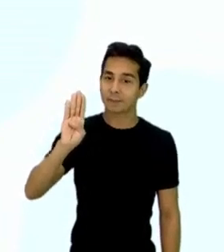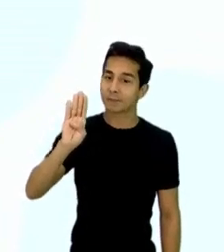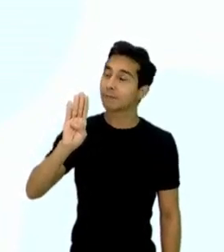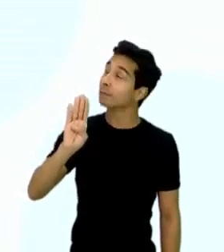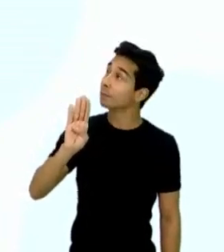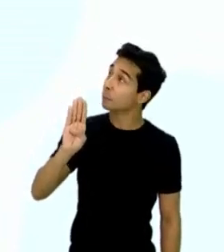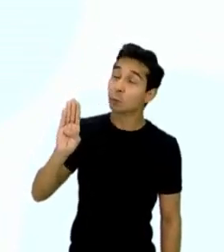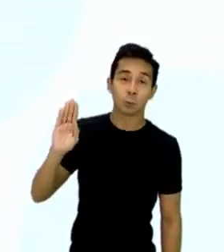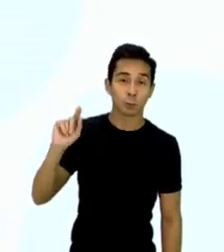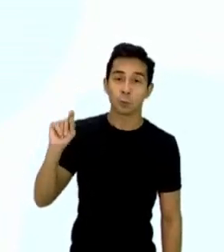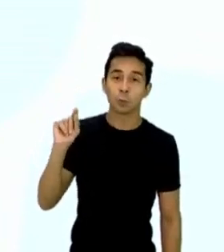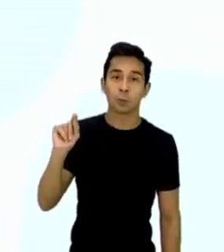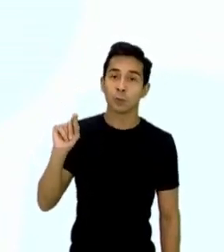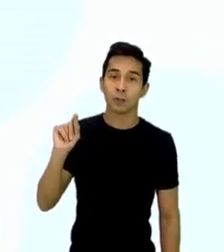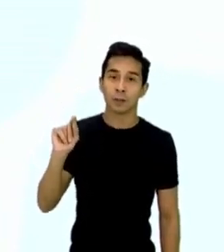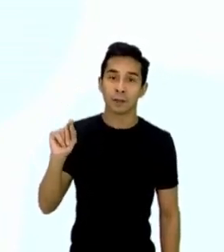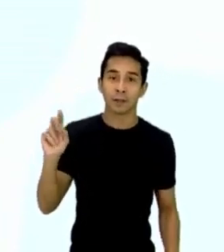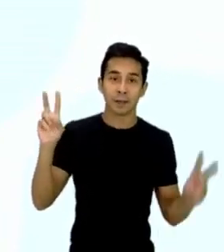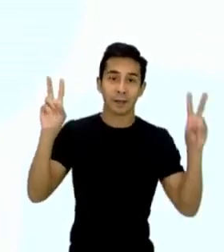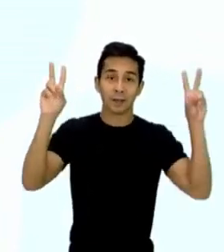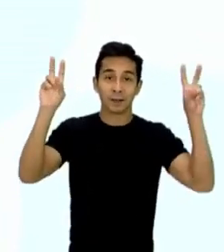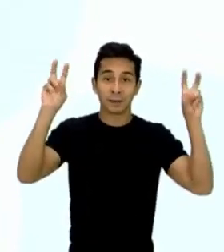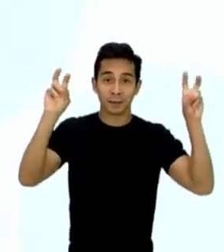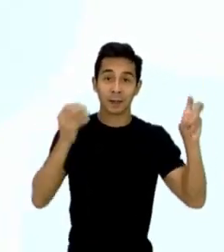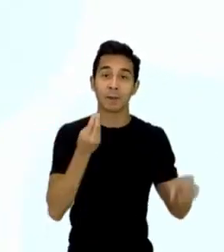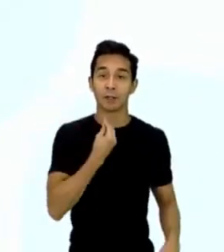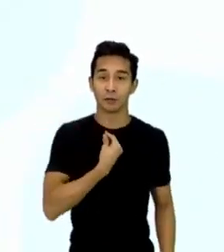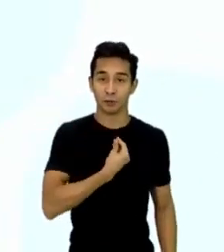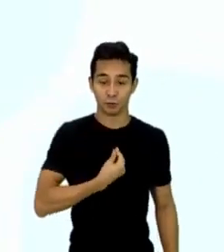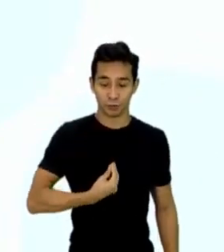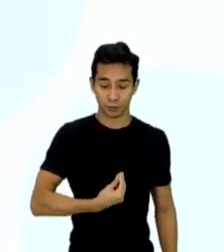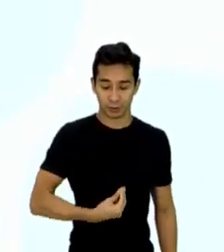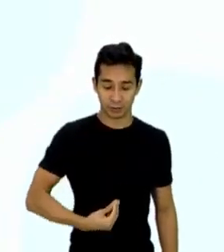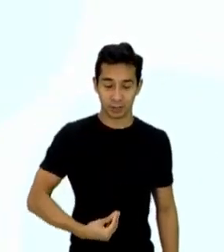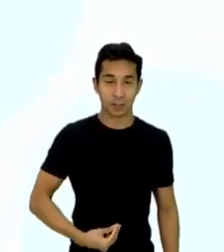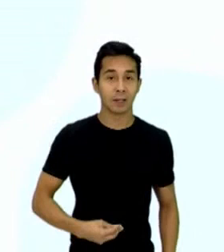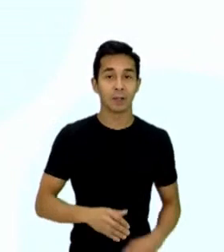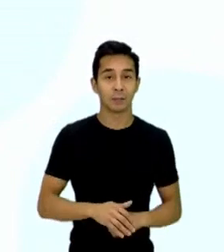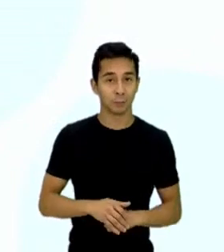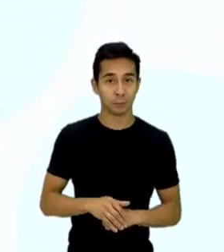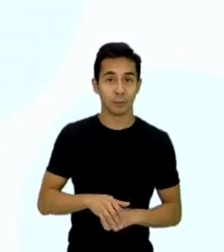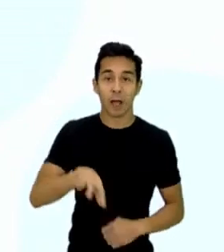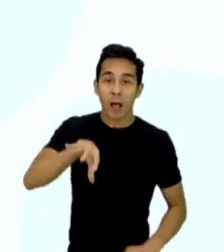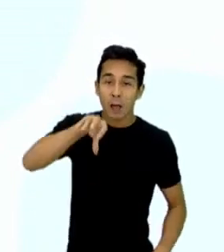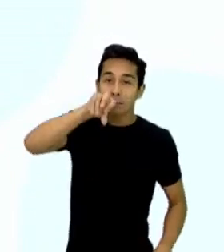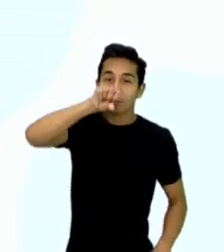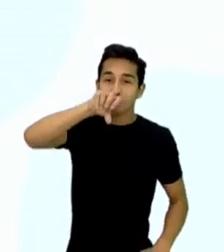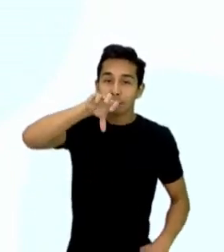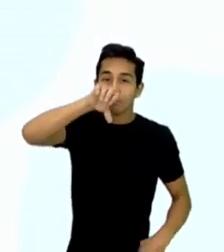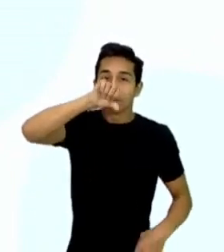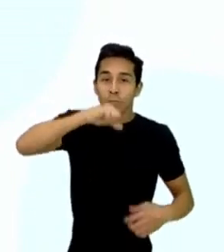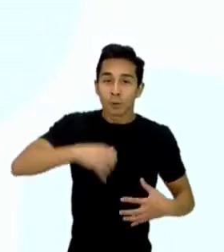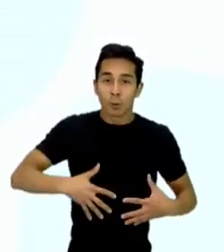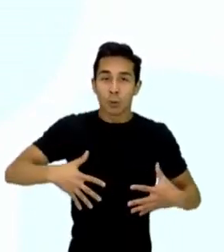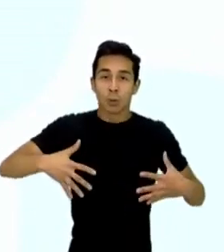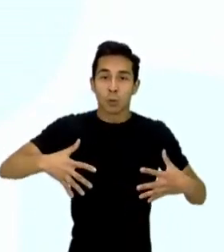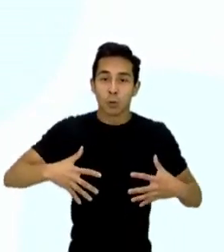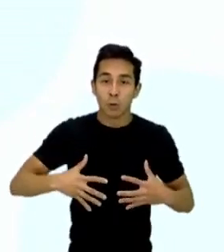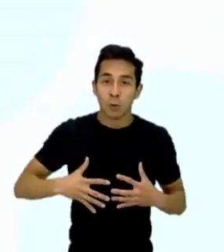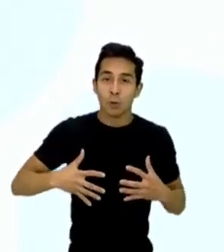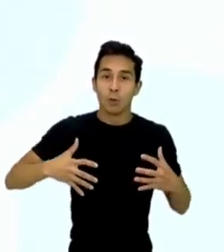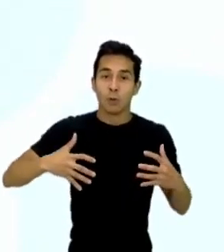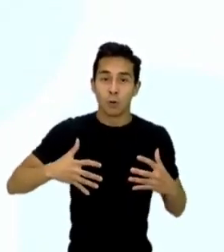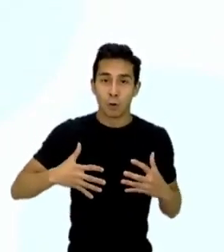vai falar justamente sobre o sistema digestório, respiratório, né? E a gente vai identificar as funções